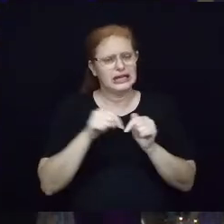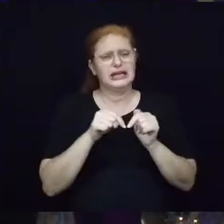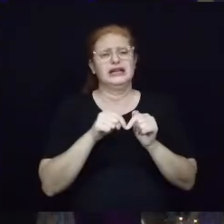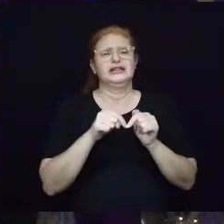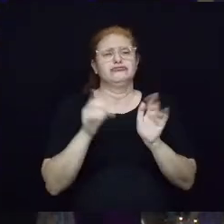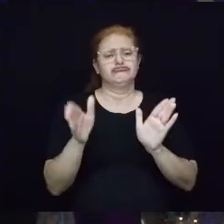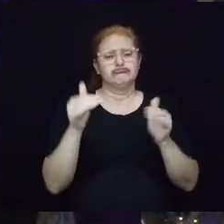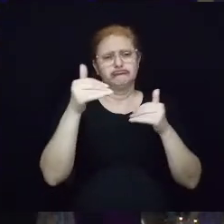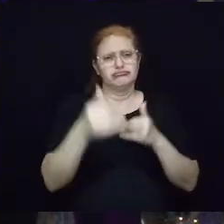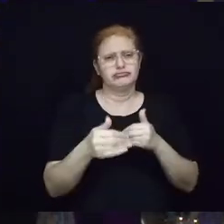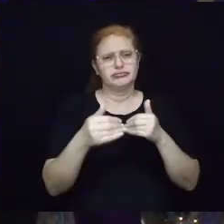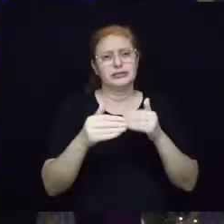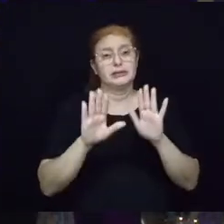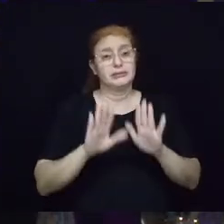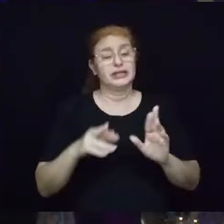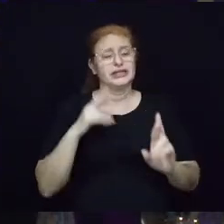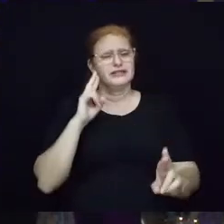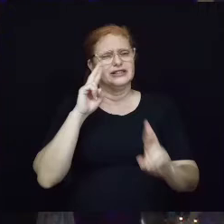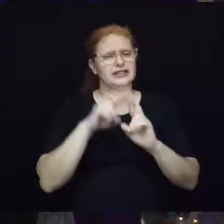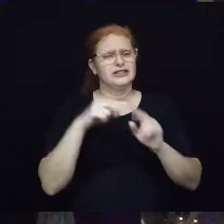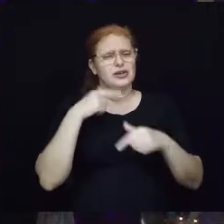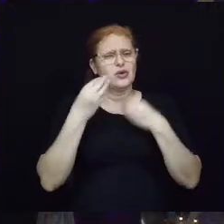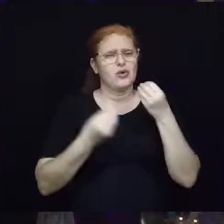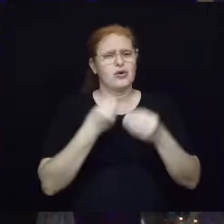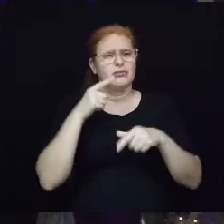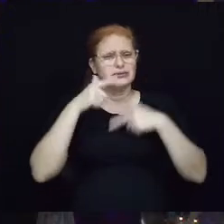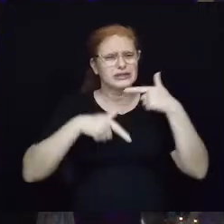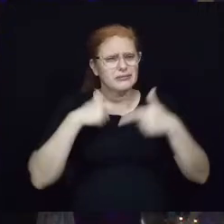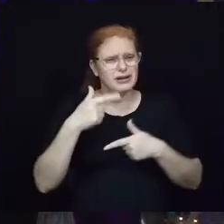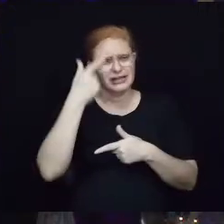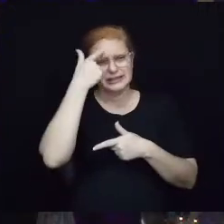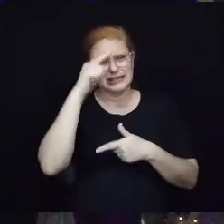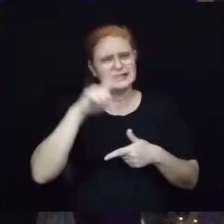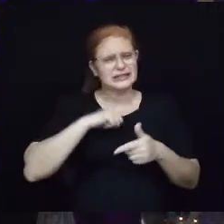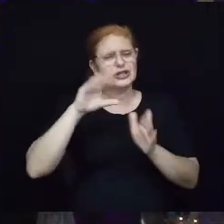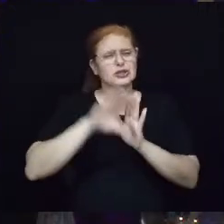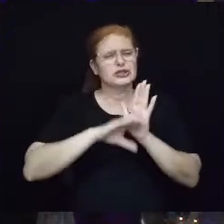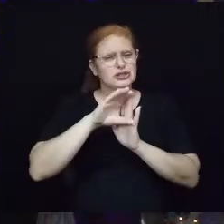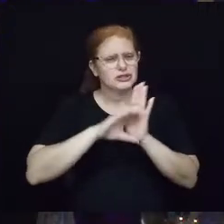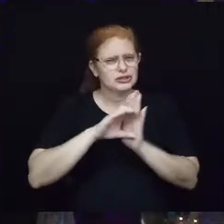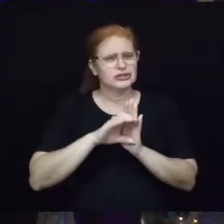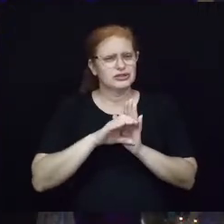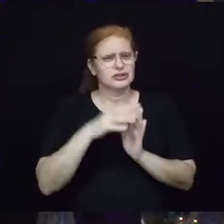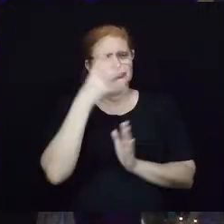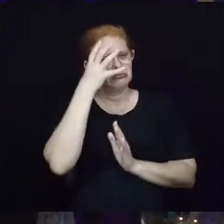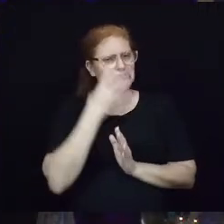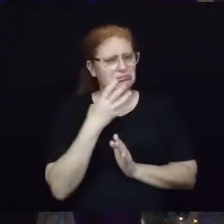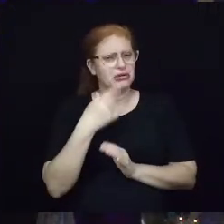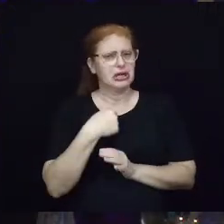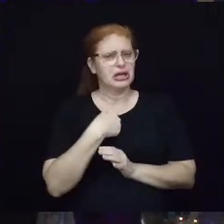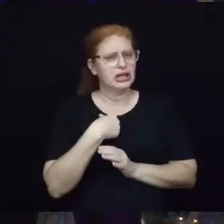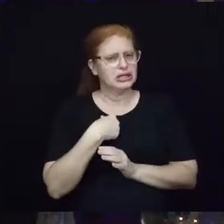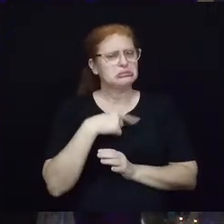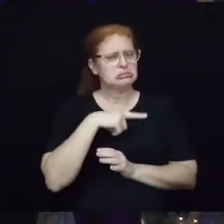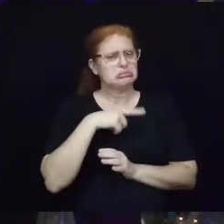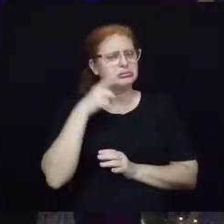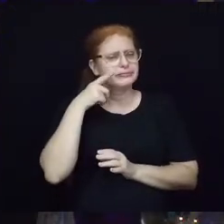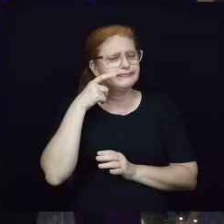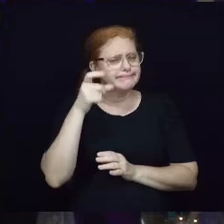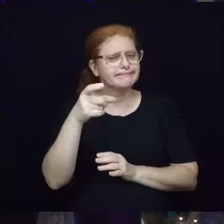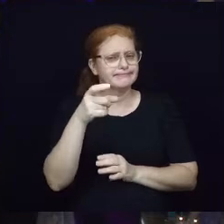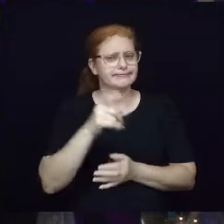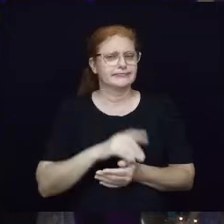de como eles trabalhavam aquelas ideias, de ter aquela conceituação tão rigorosa, aquilo me interessou muito,